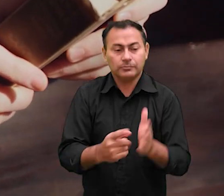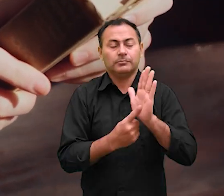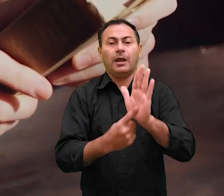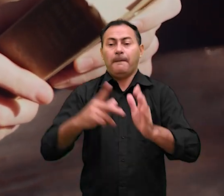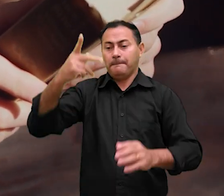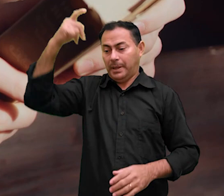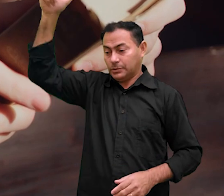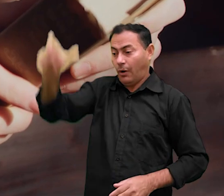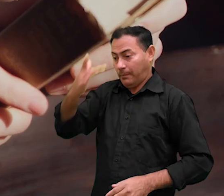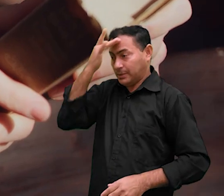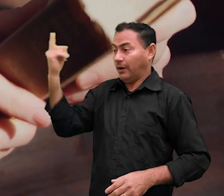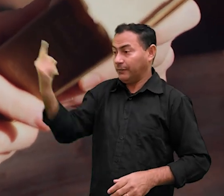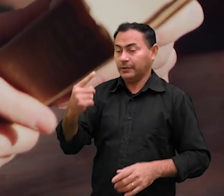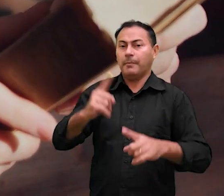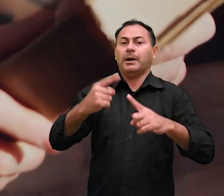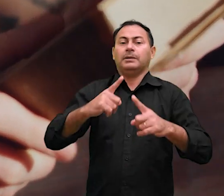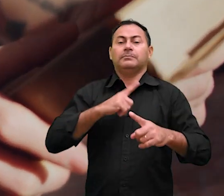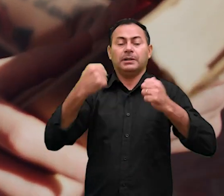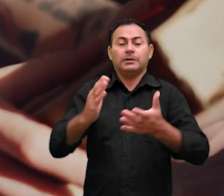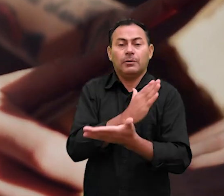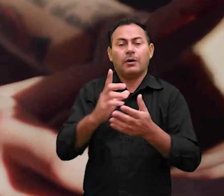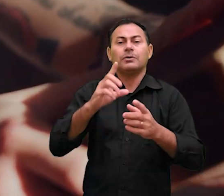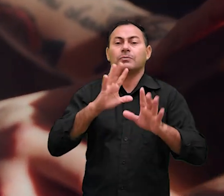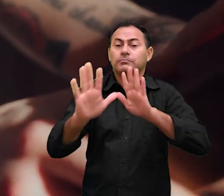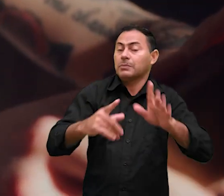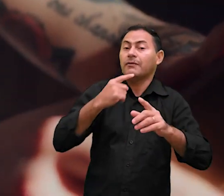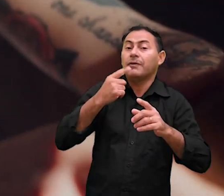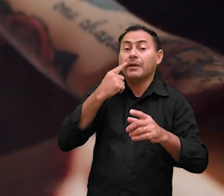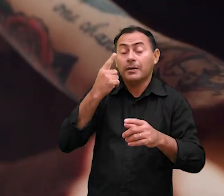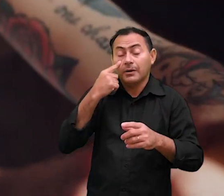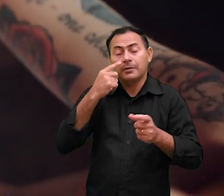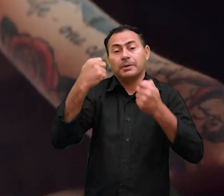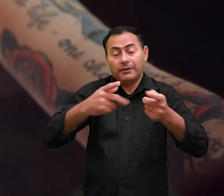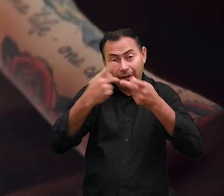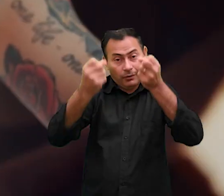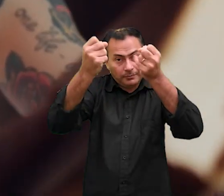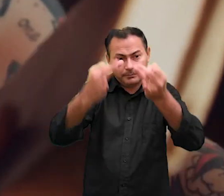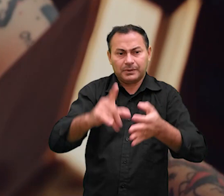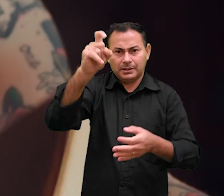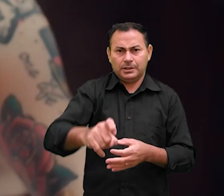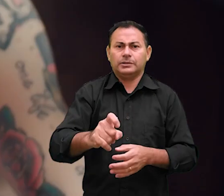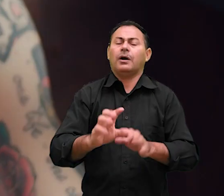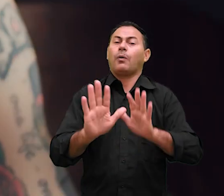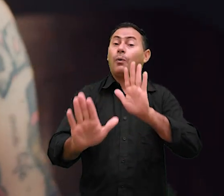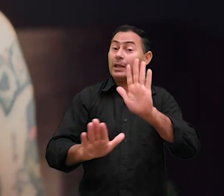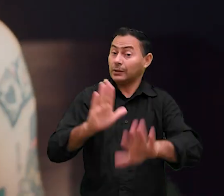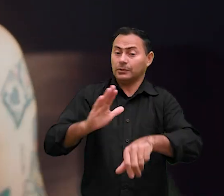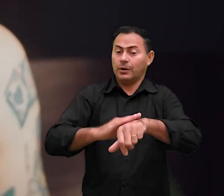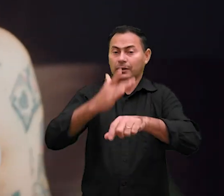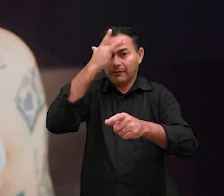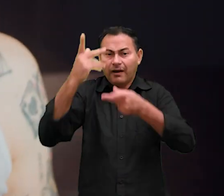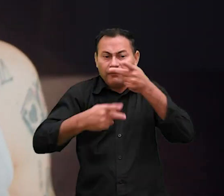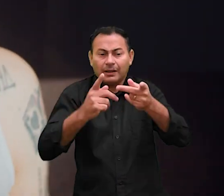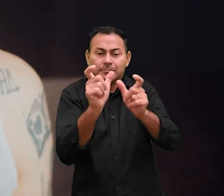na revelação pessoal, mas nós precisamos ter algumas precauções que eu não posso deixar de mencionar. Seja muito cuidadoso